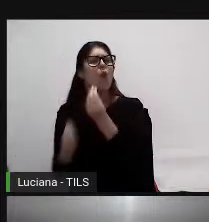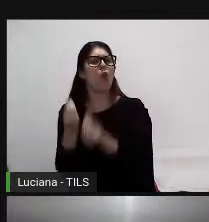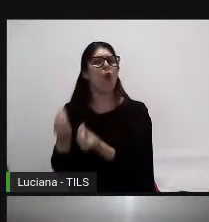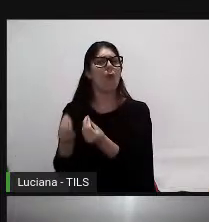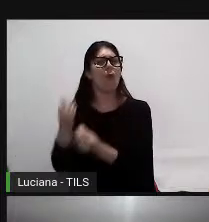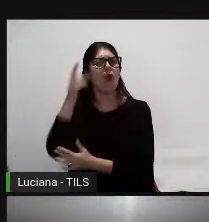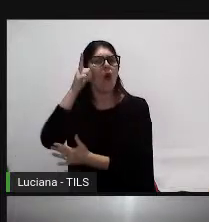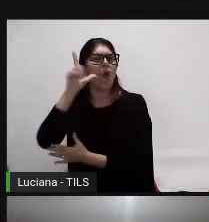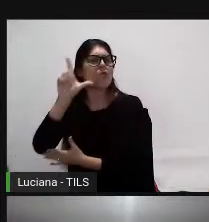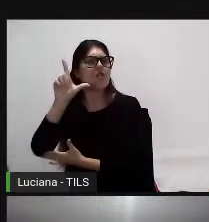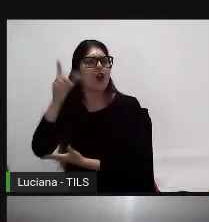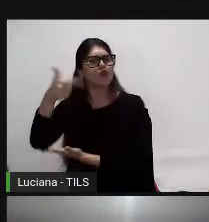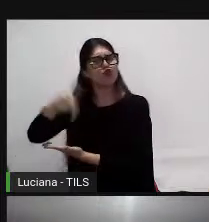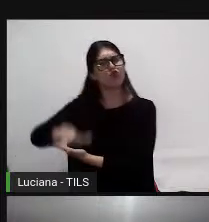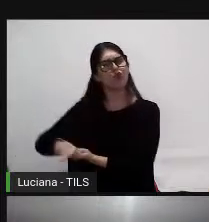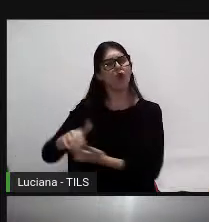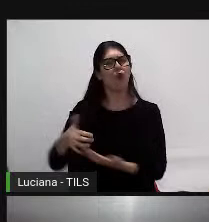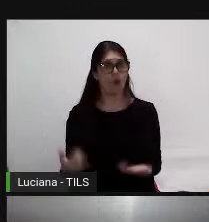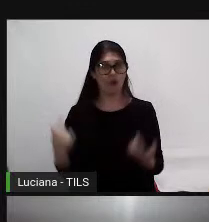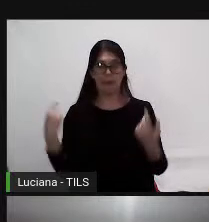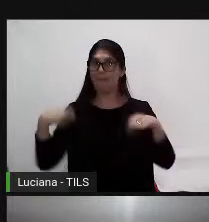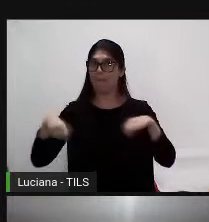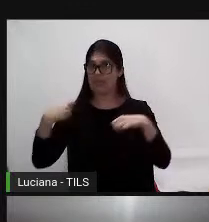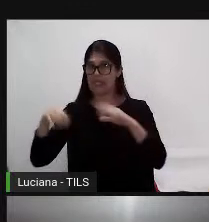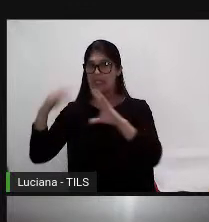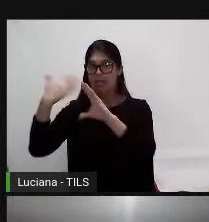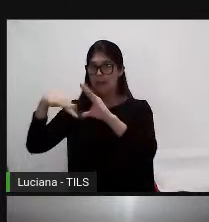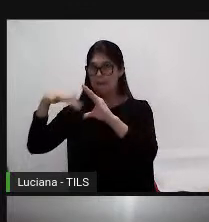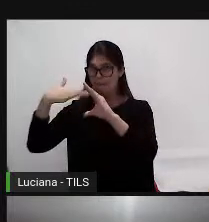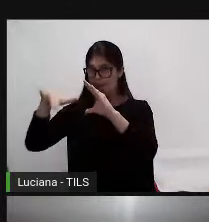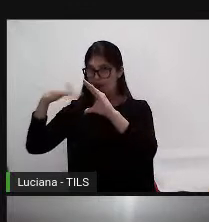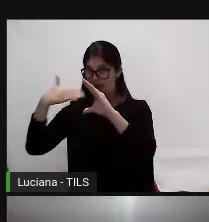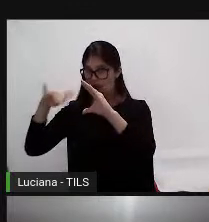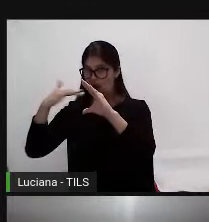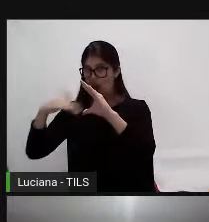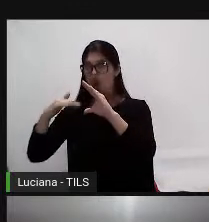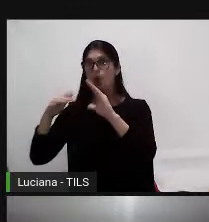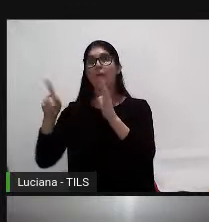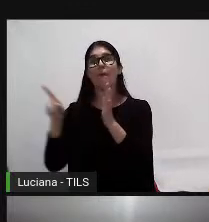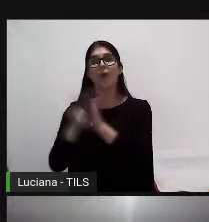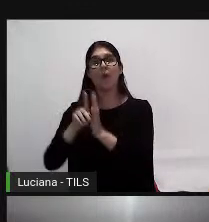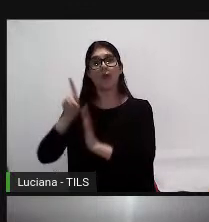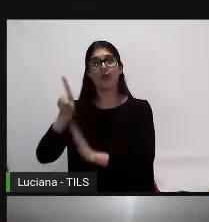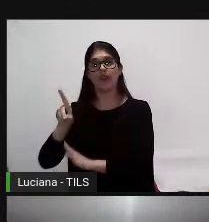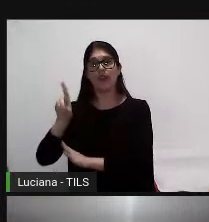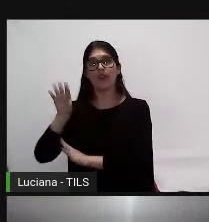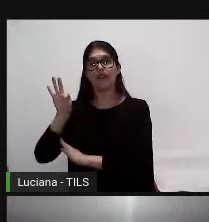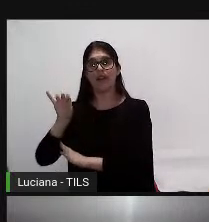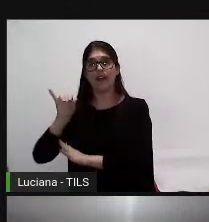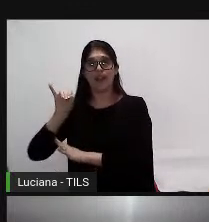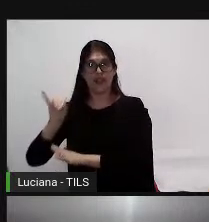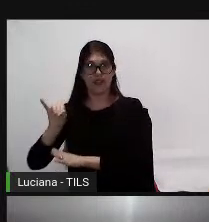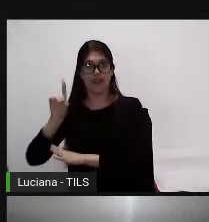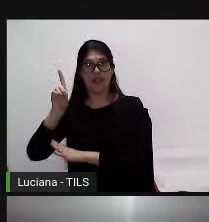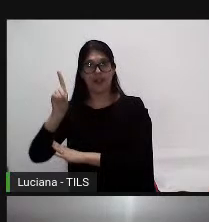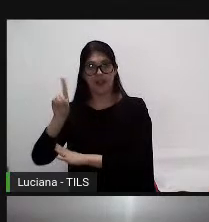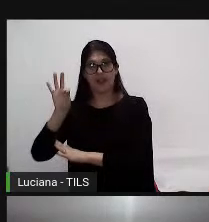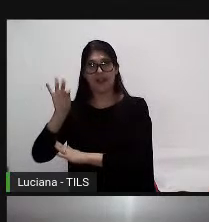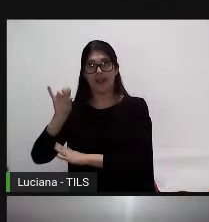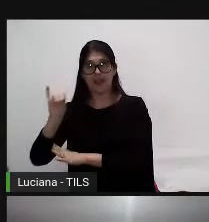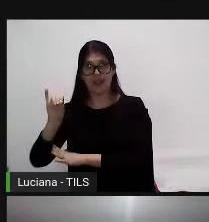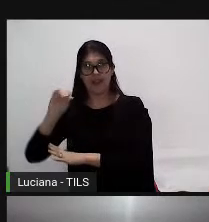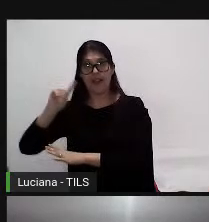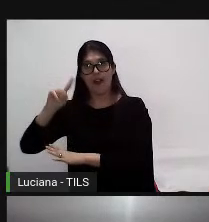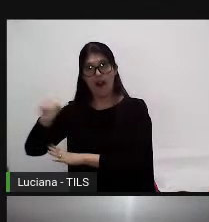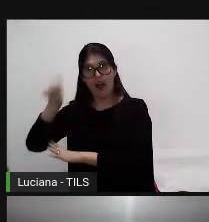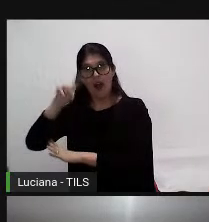institucional. Aí, vocês têm que mandar e-mail para DTI, então, DTI, arroba alvorada,